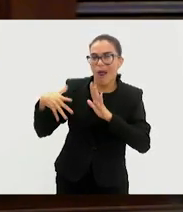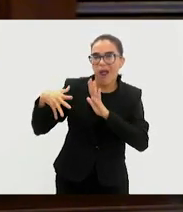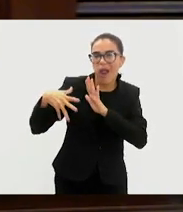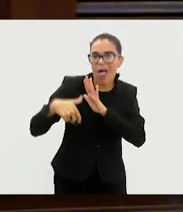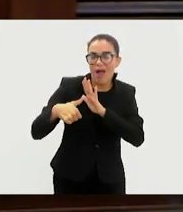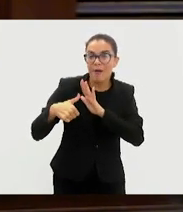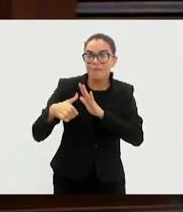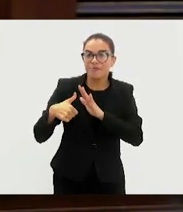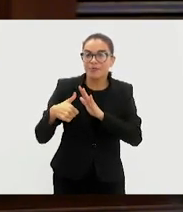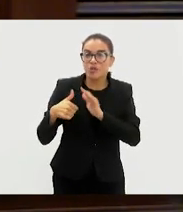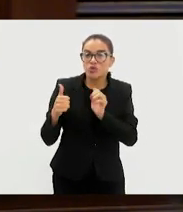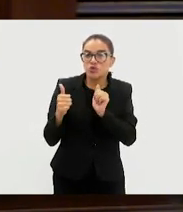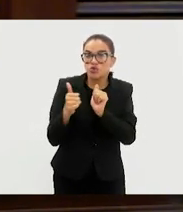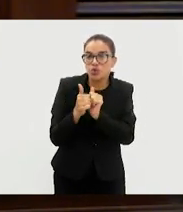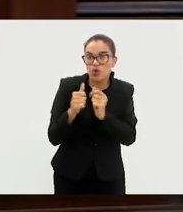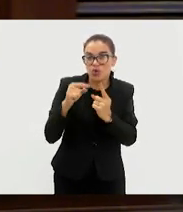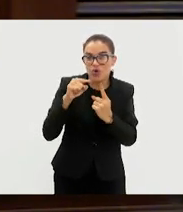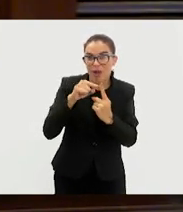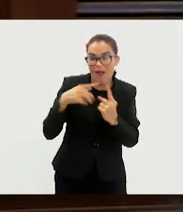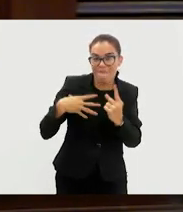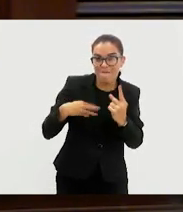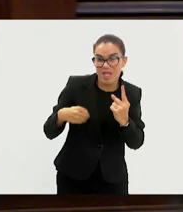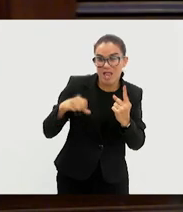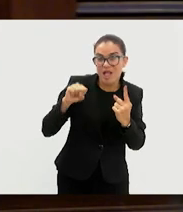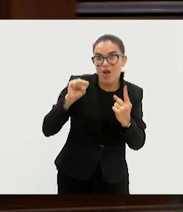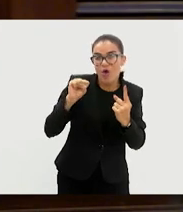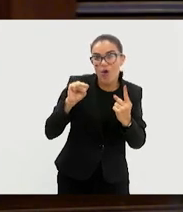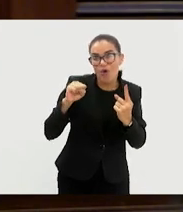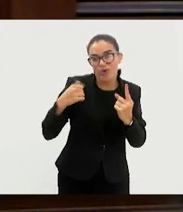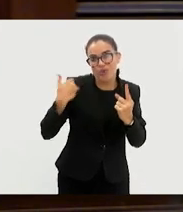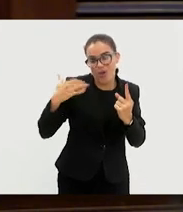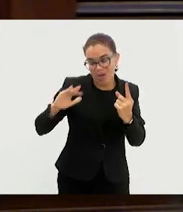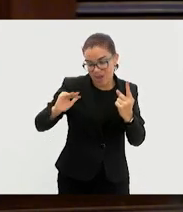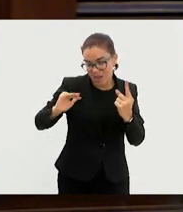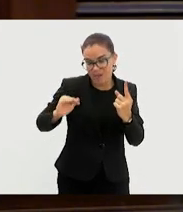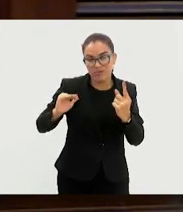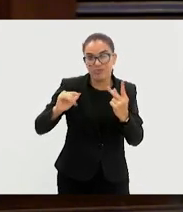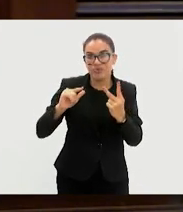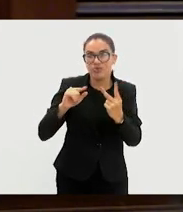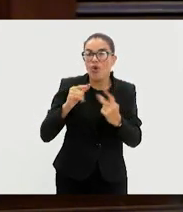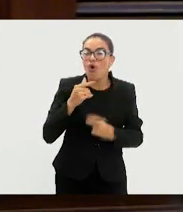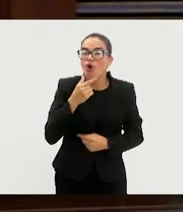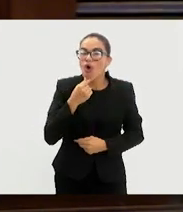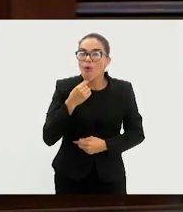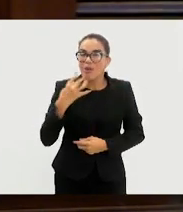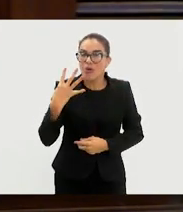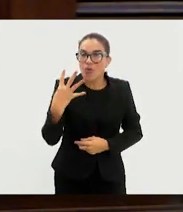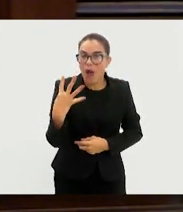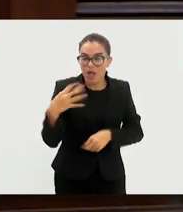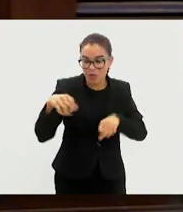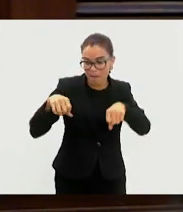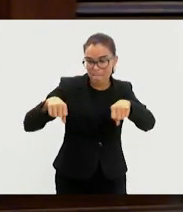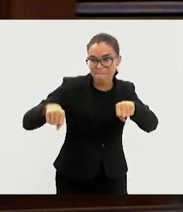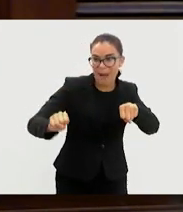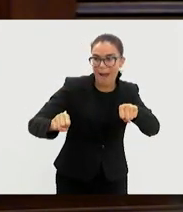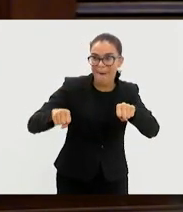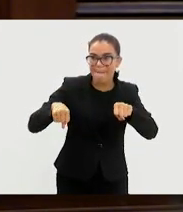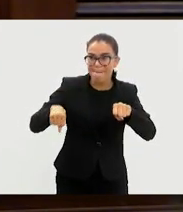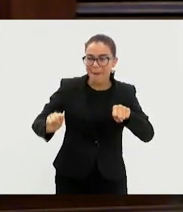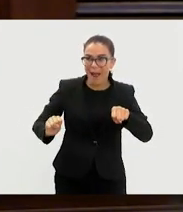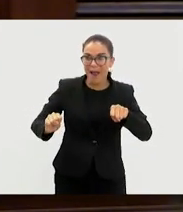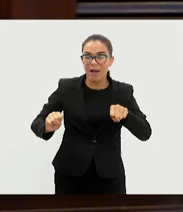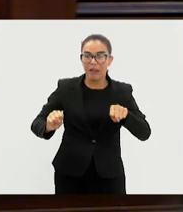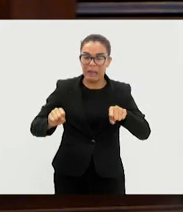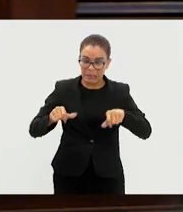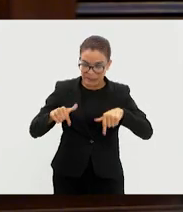em casa com a esposa e a filha de 8 anos, quatro sujeitos em duas motos o assaltaram, ele